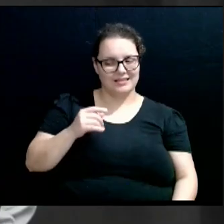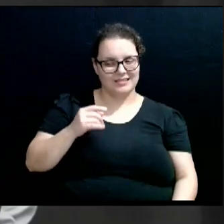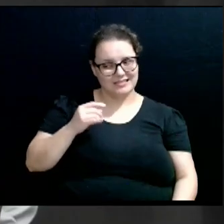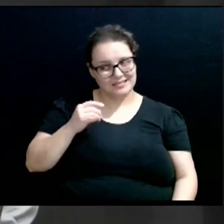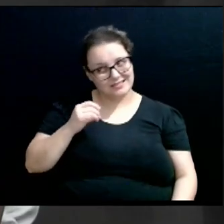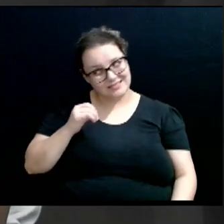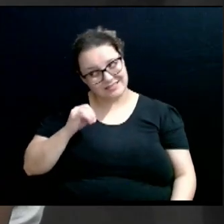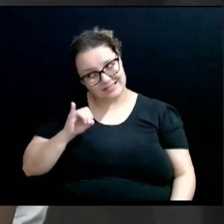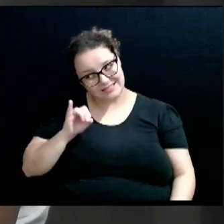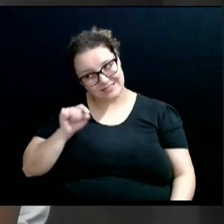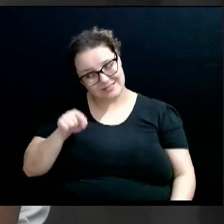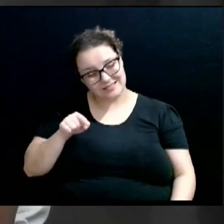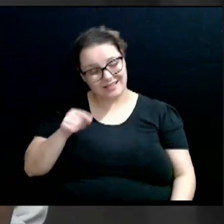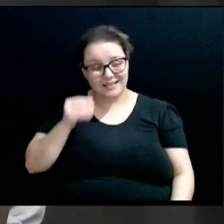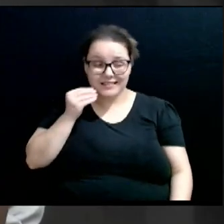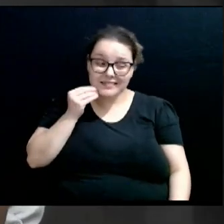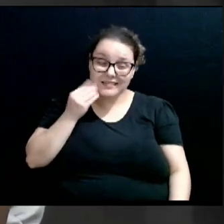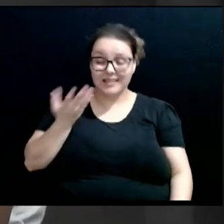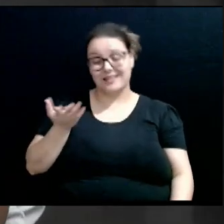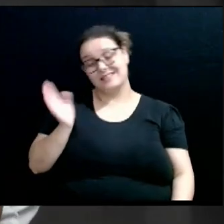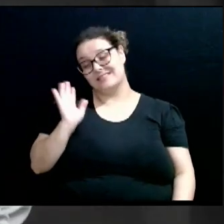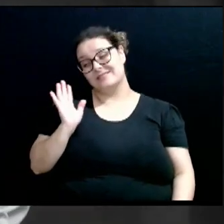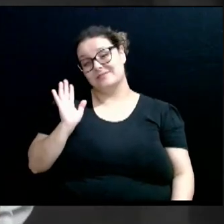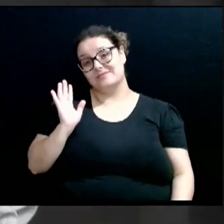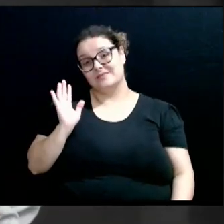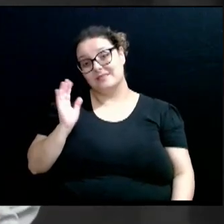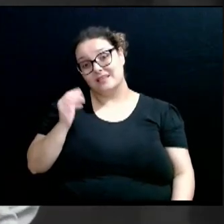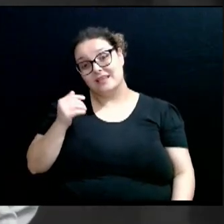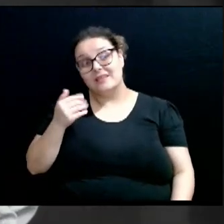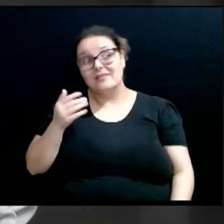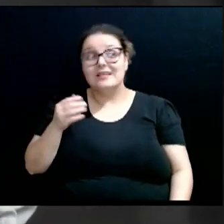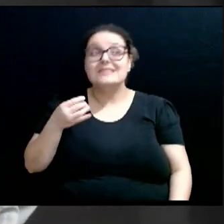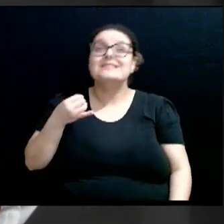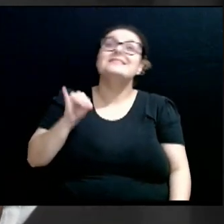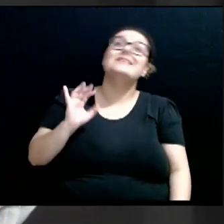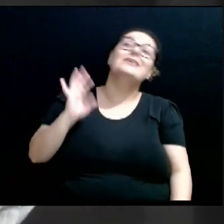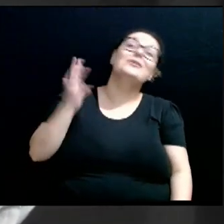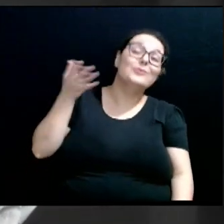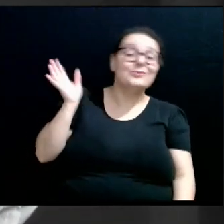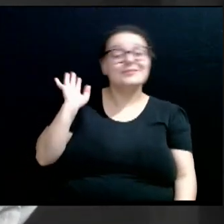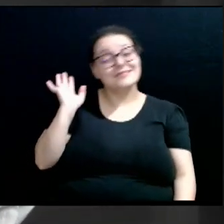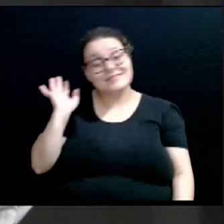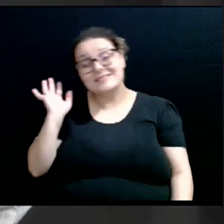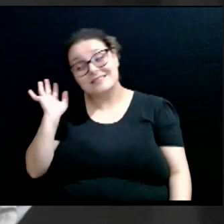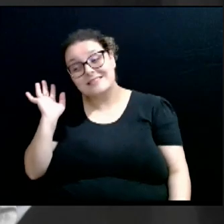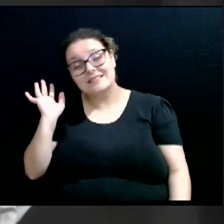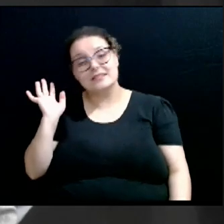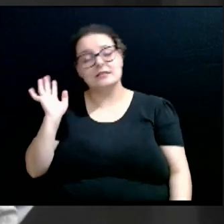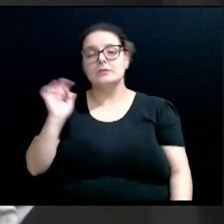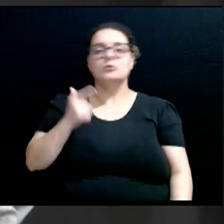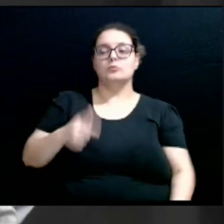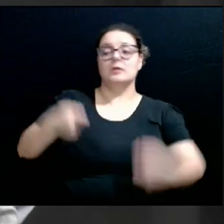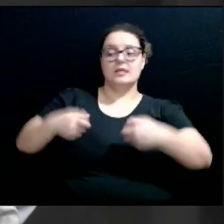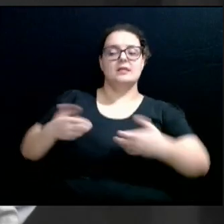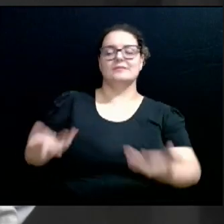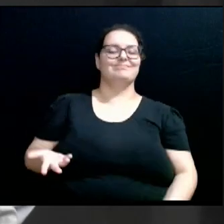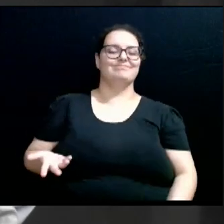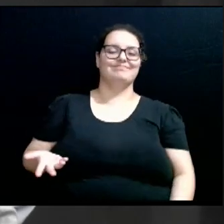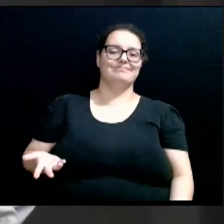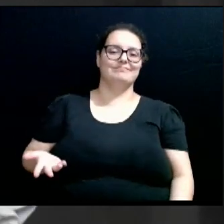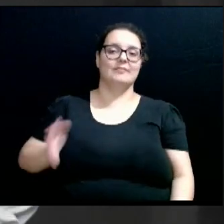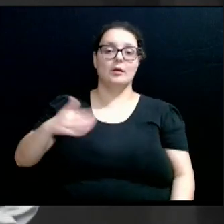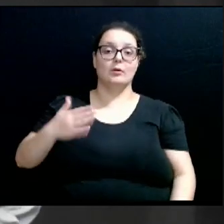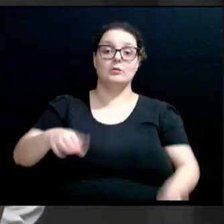Tenta. Vai que rola, né? Vai que dá. Então, quando você chega, é